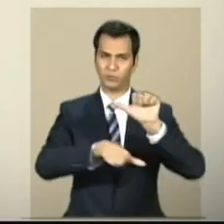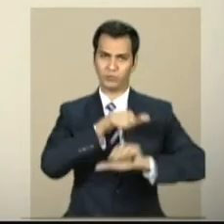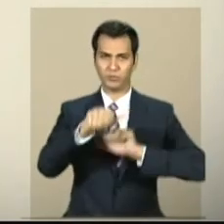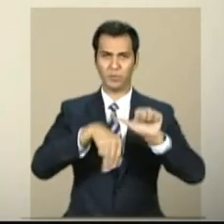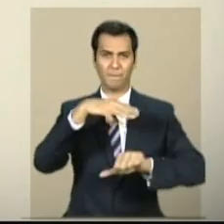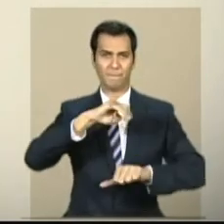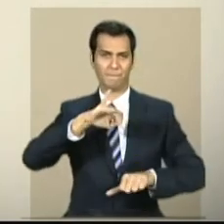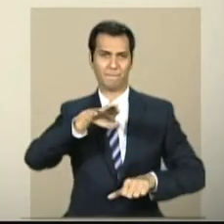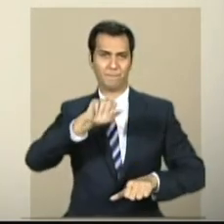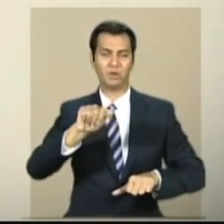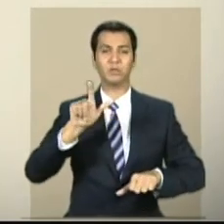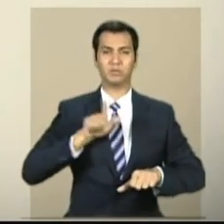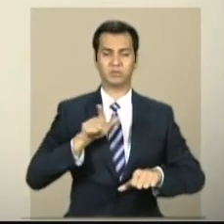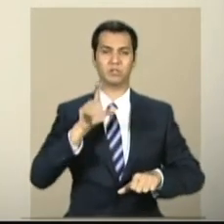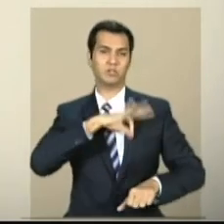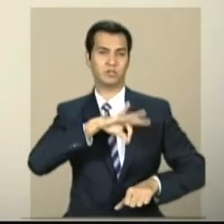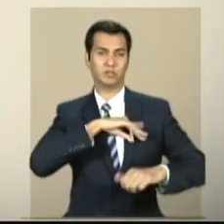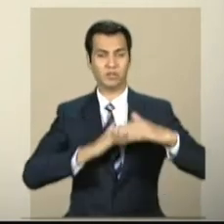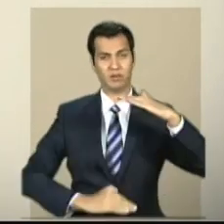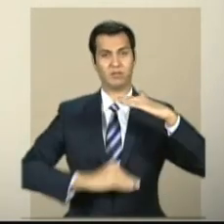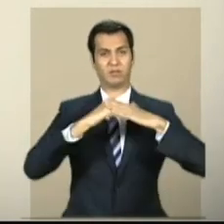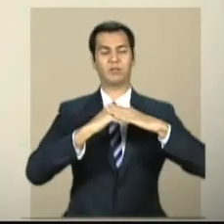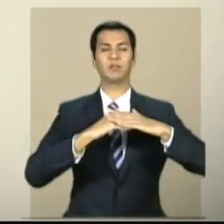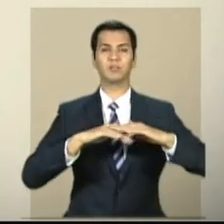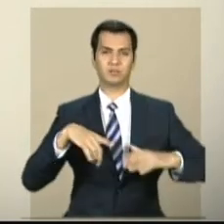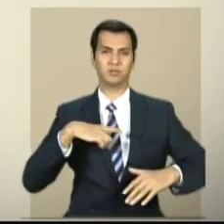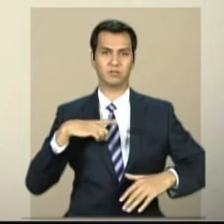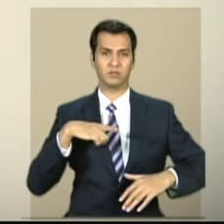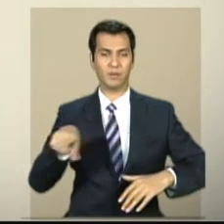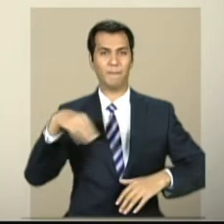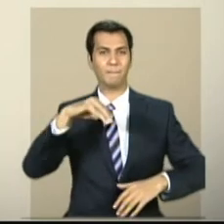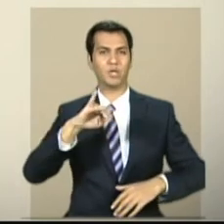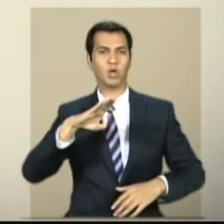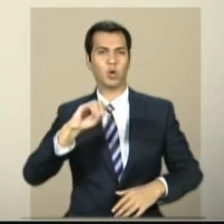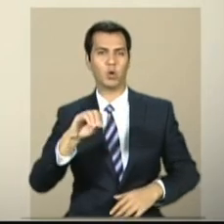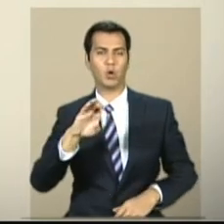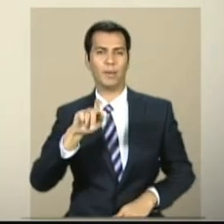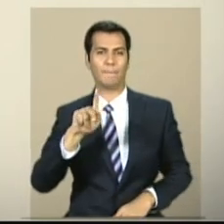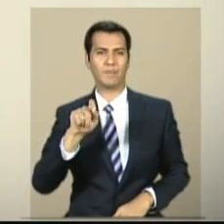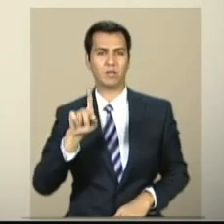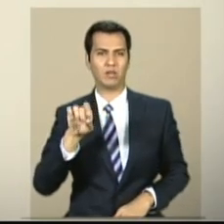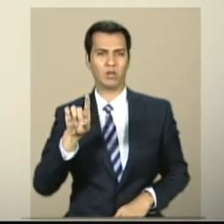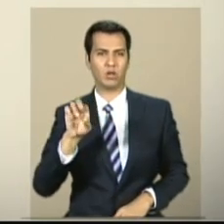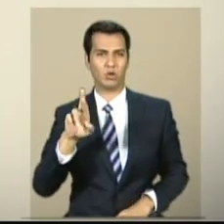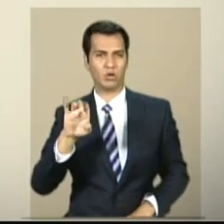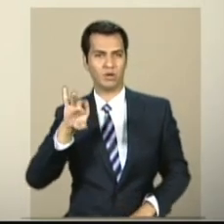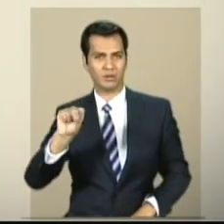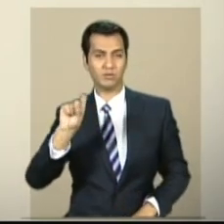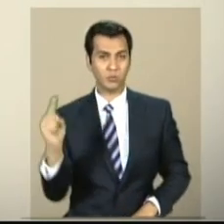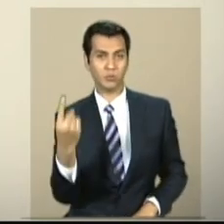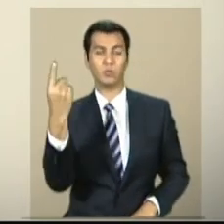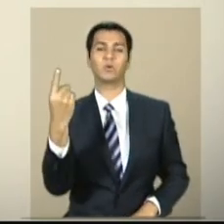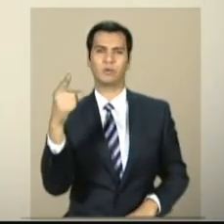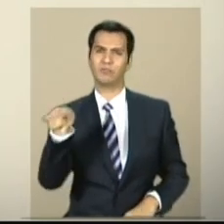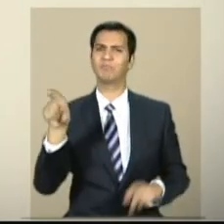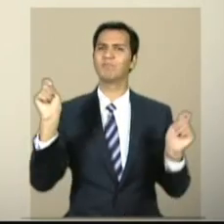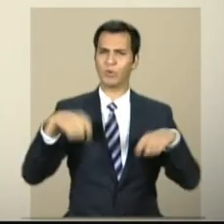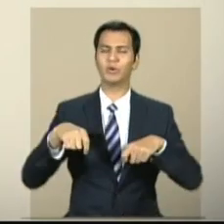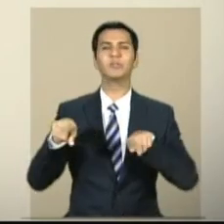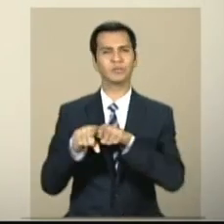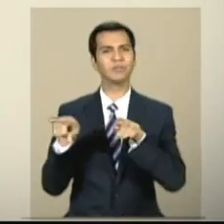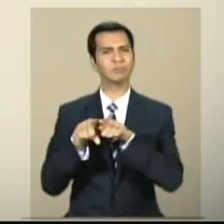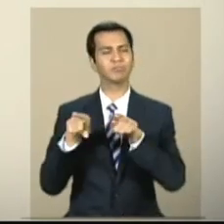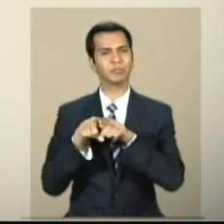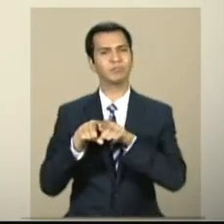ampliamos o limite de renda dos microempreendedores individuais, para que eles também continuem crescendo. Aumentamos o